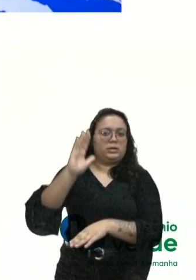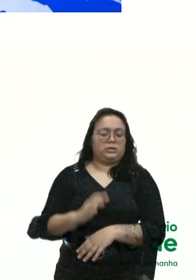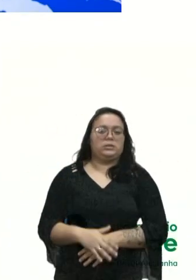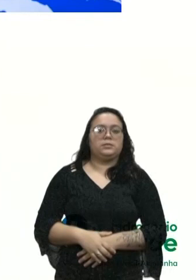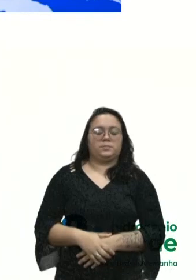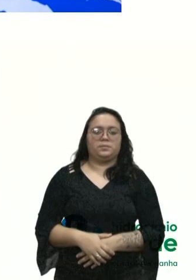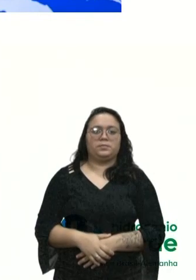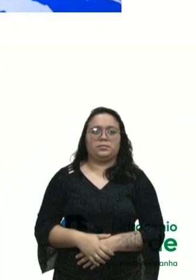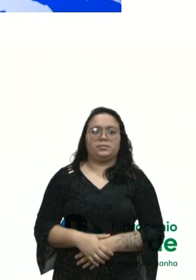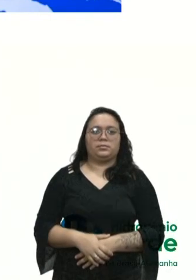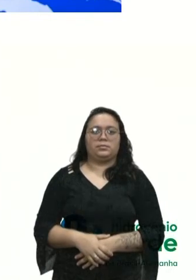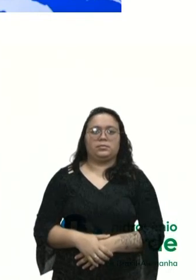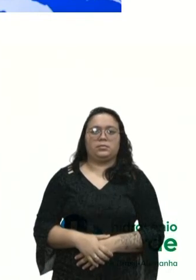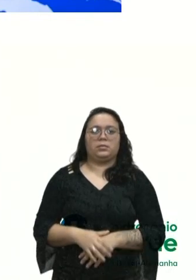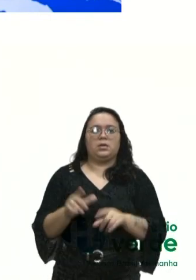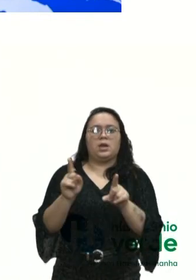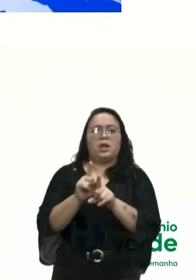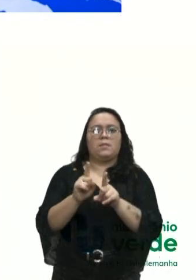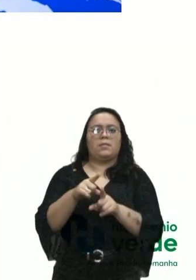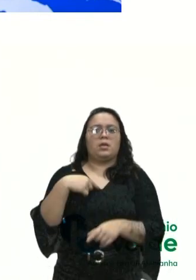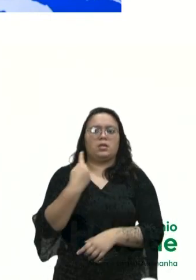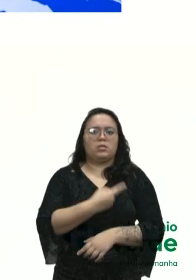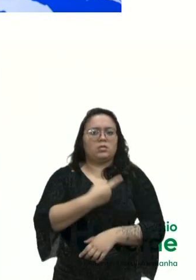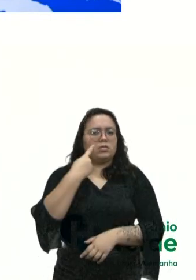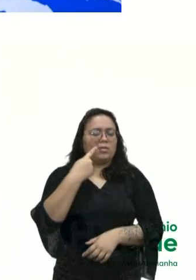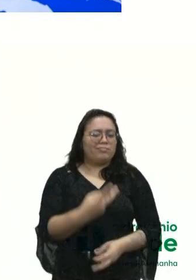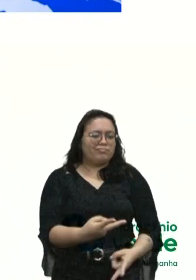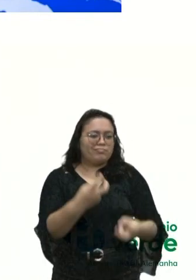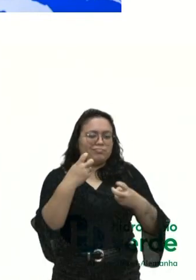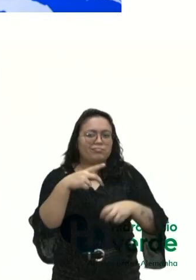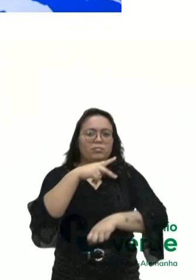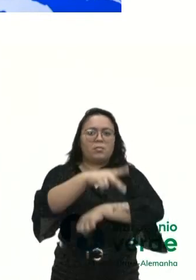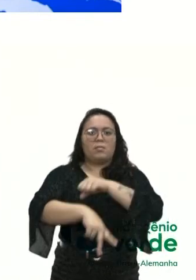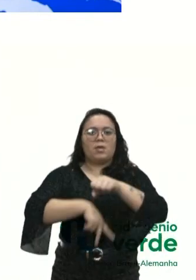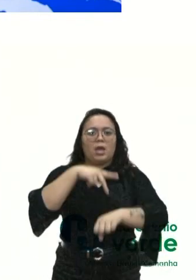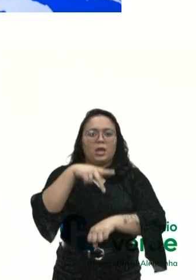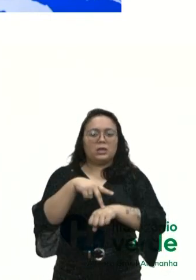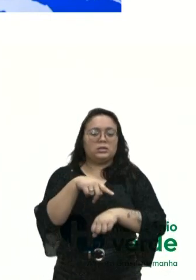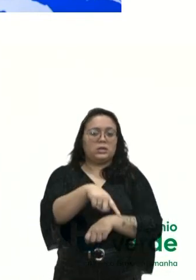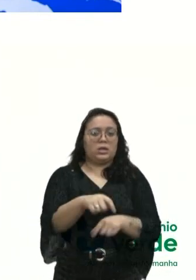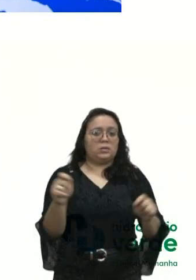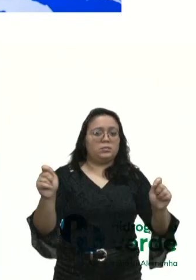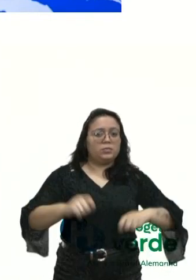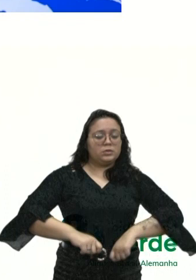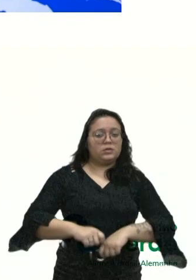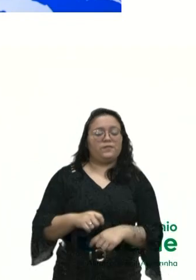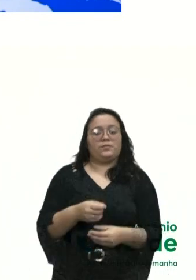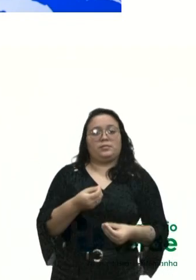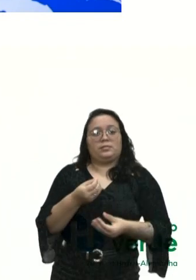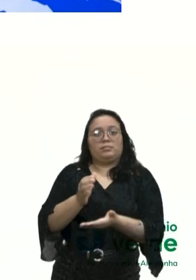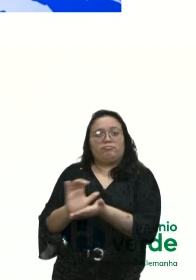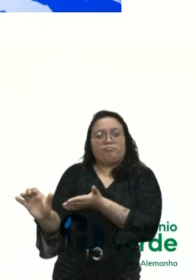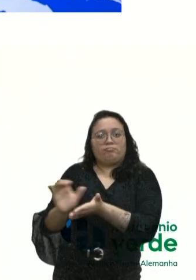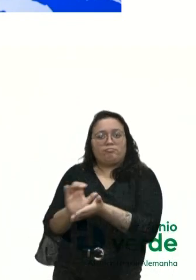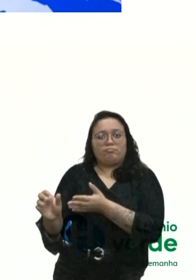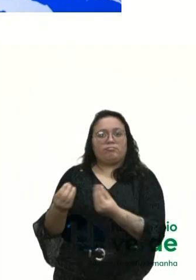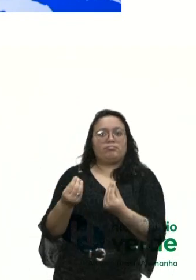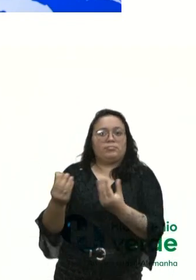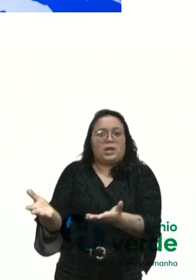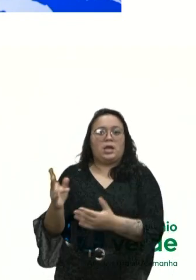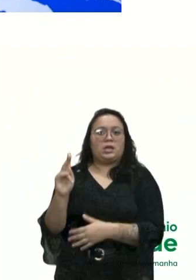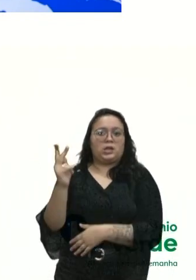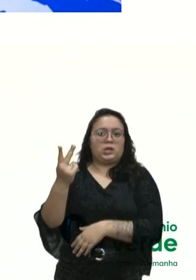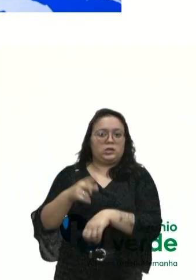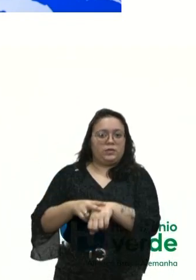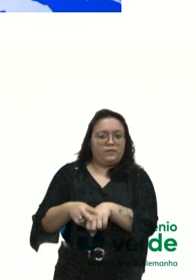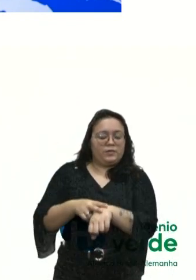Mas além disso, quando a gente olha But para furthermore, when we países look at que countries, podem ser that fornecedores could be de potential hidrogênio verde, suppliers como of